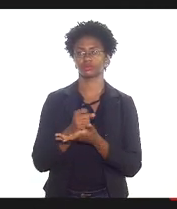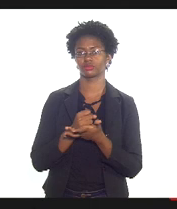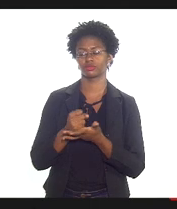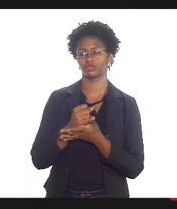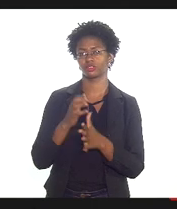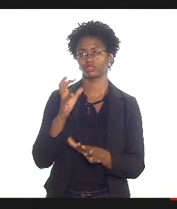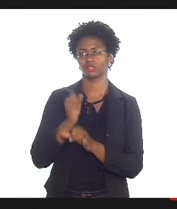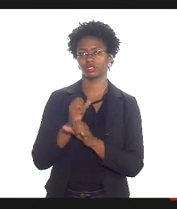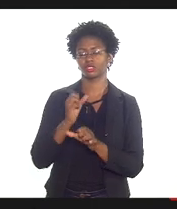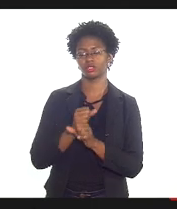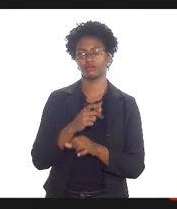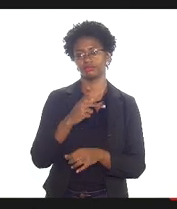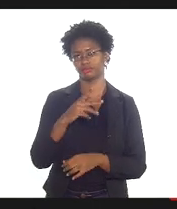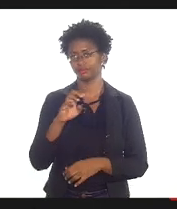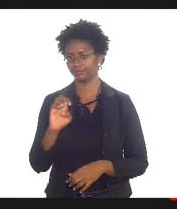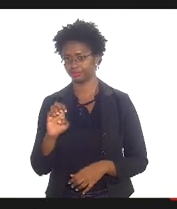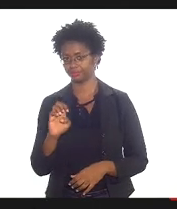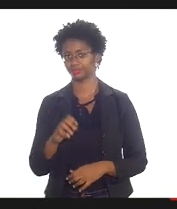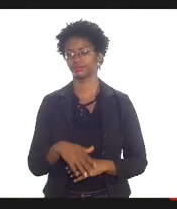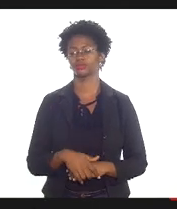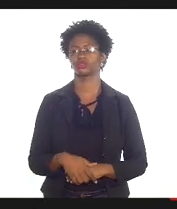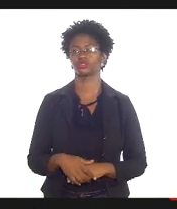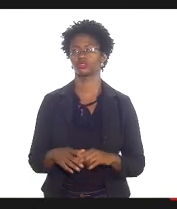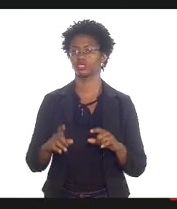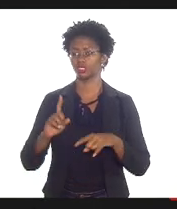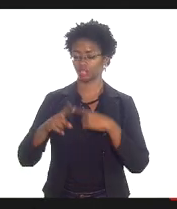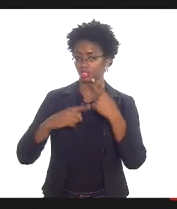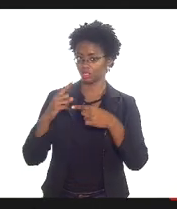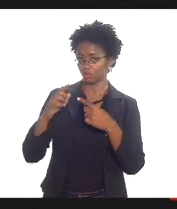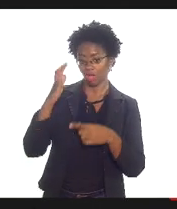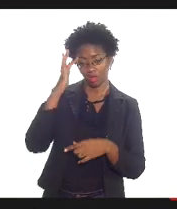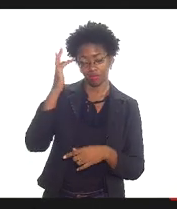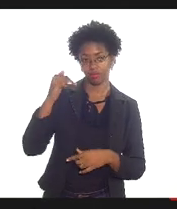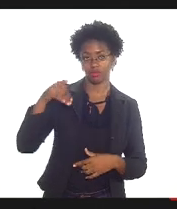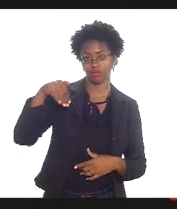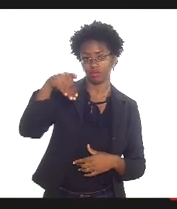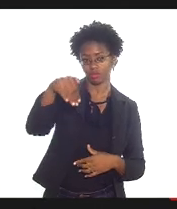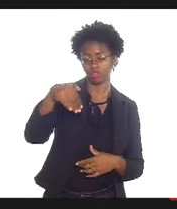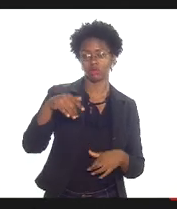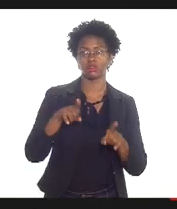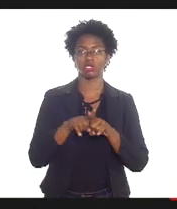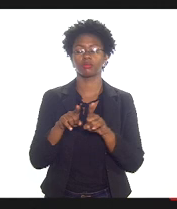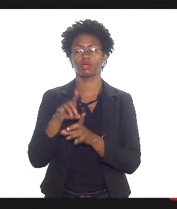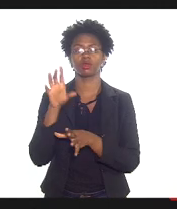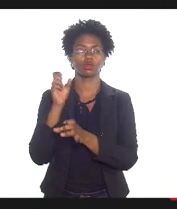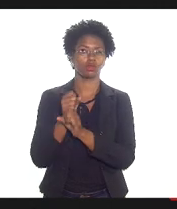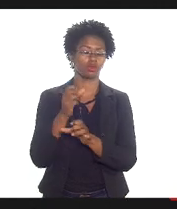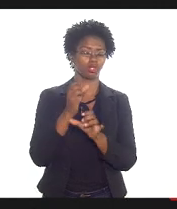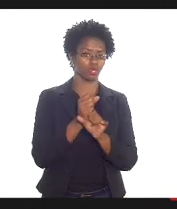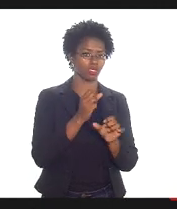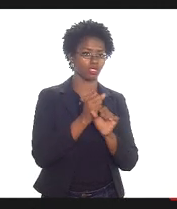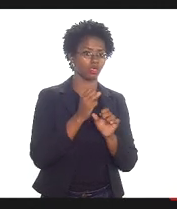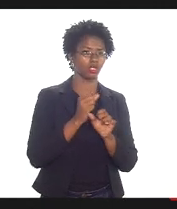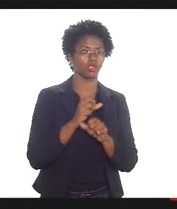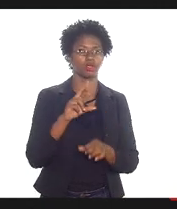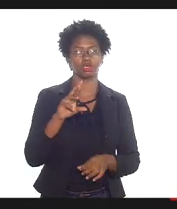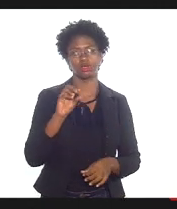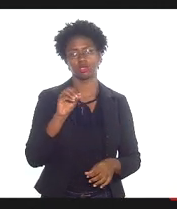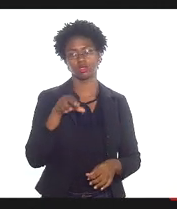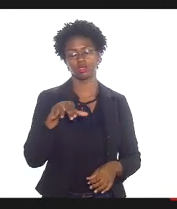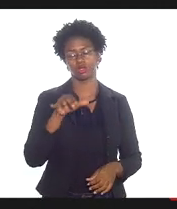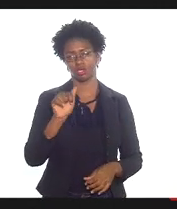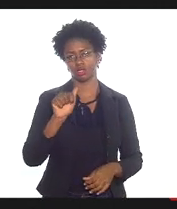da PE, e mais à frente, para o cálculo dos royalties do Estado do Rio de